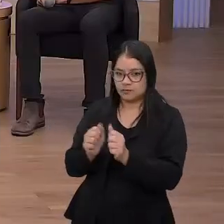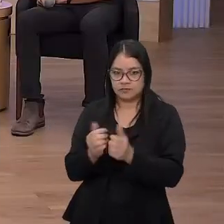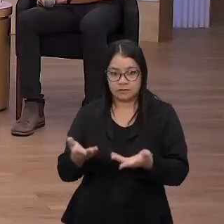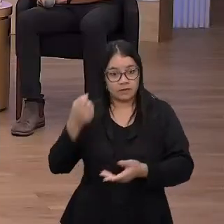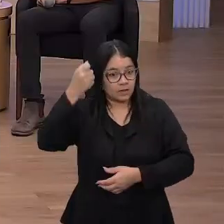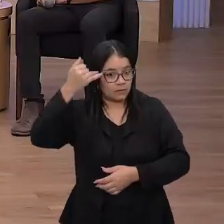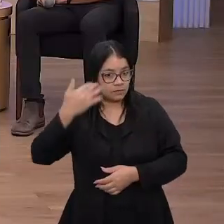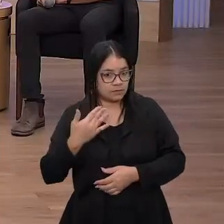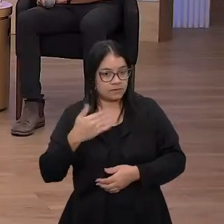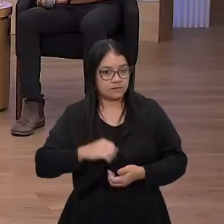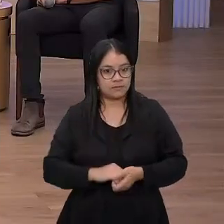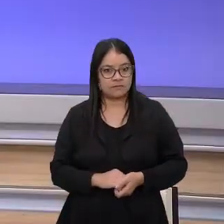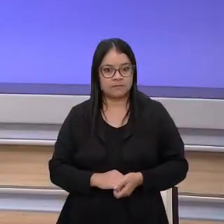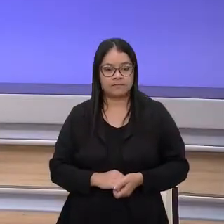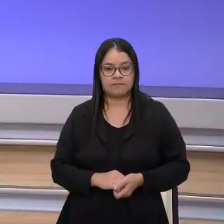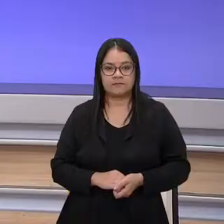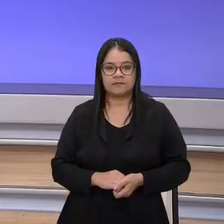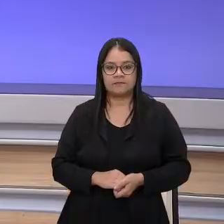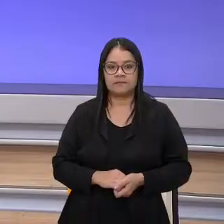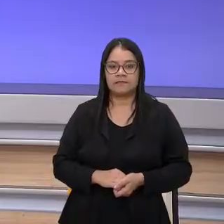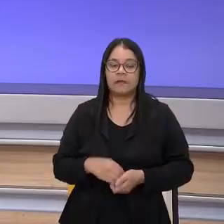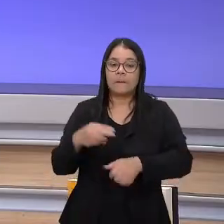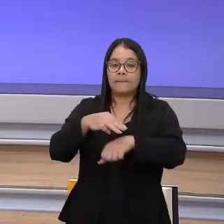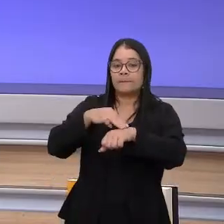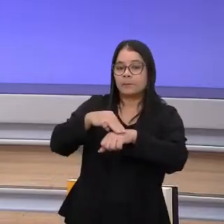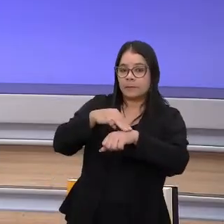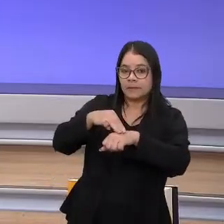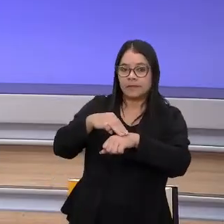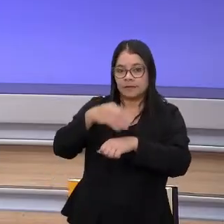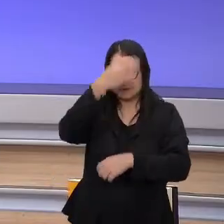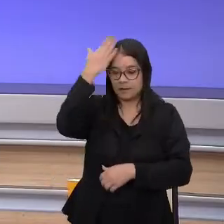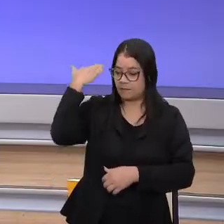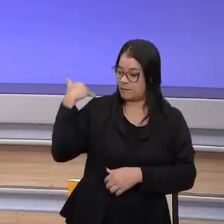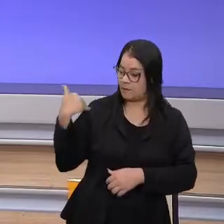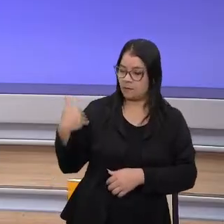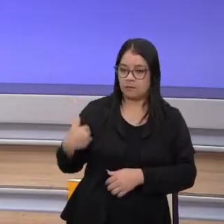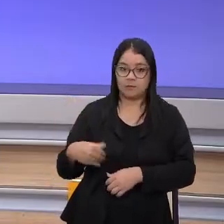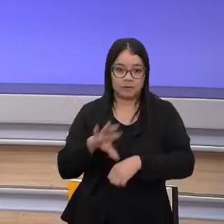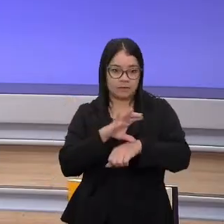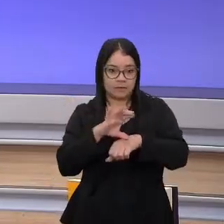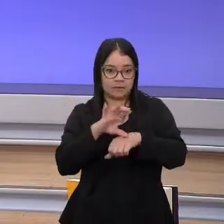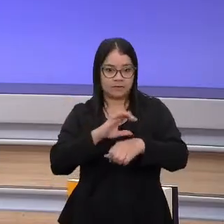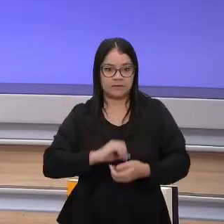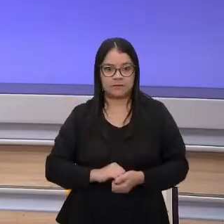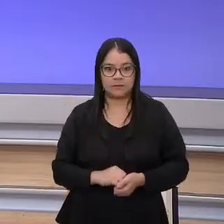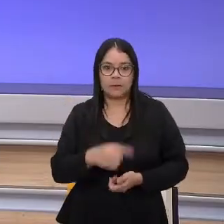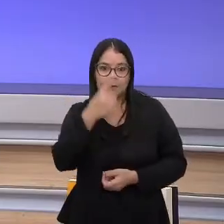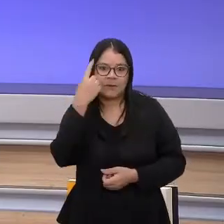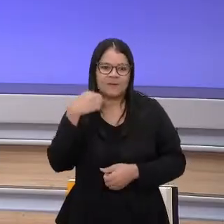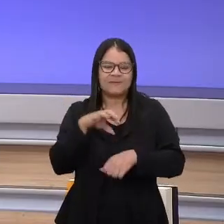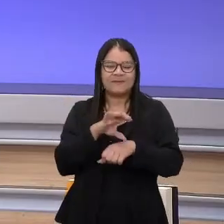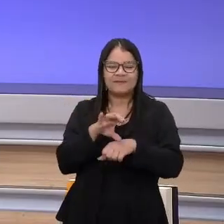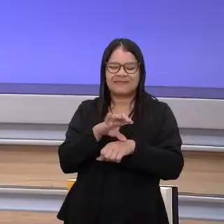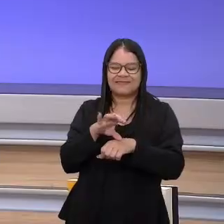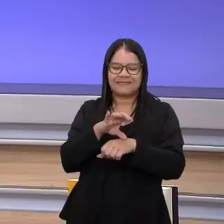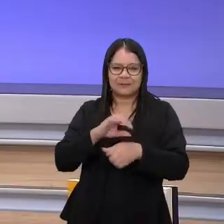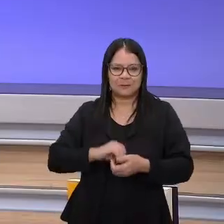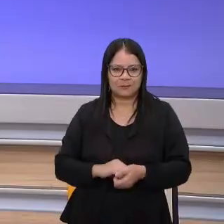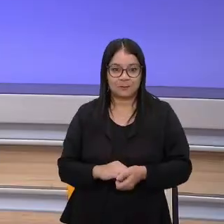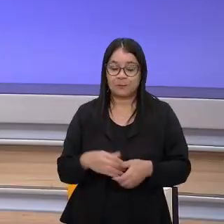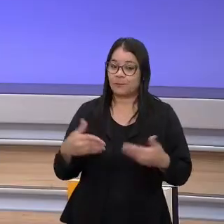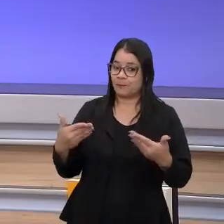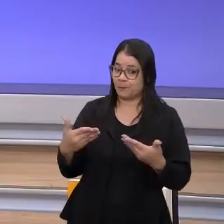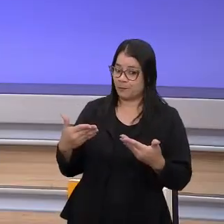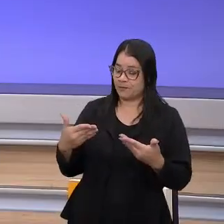a minha autodescrição. Eu sou parda, cabelos longos castanhos, olhos castanhos, e